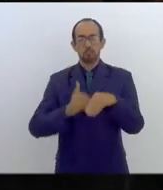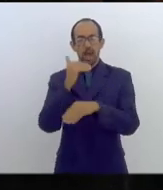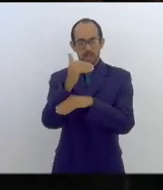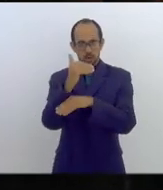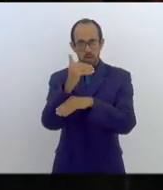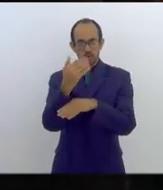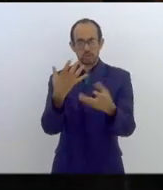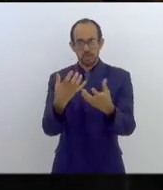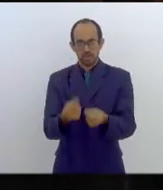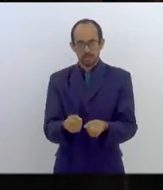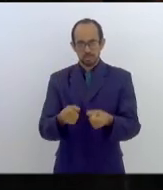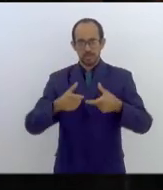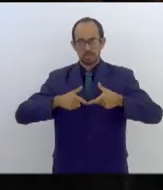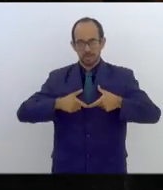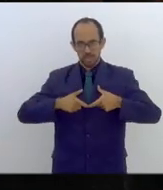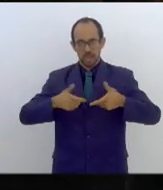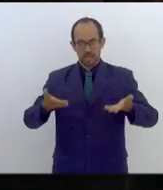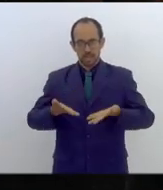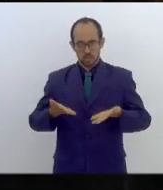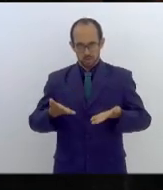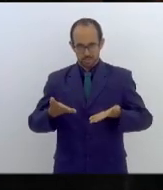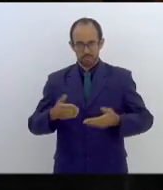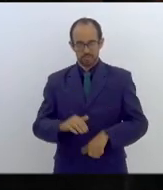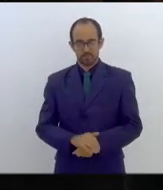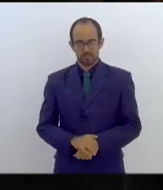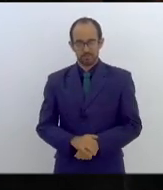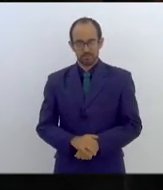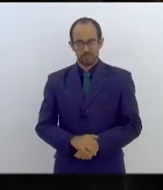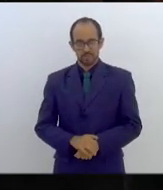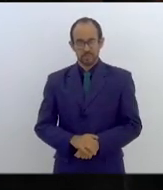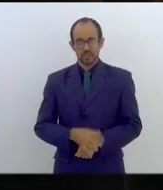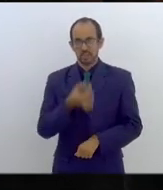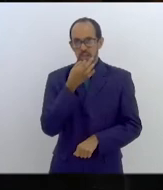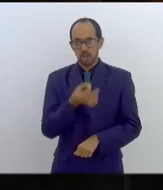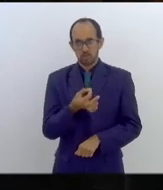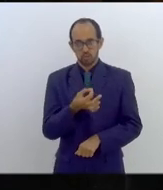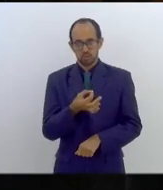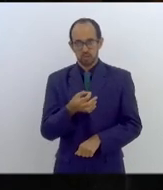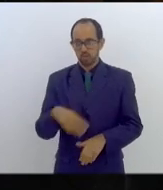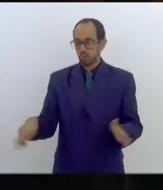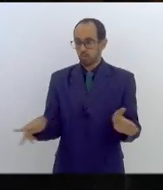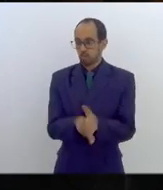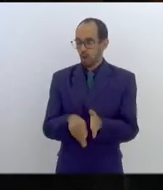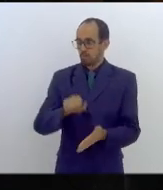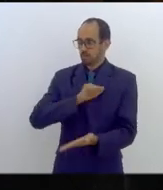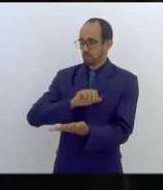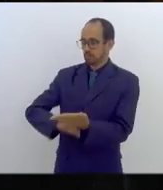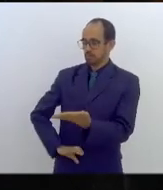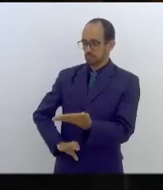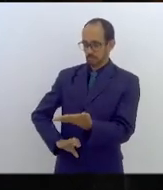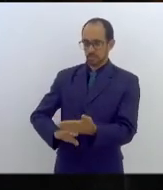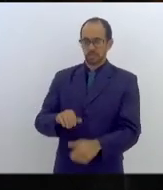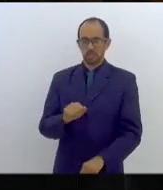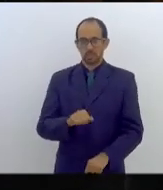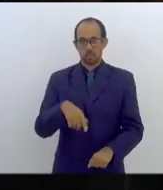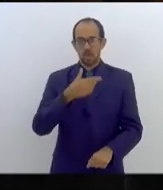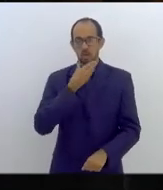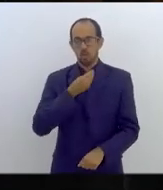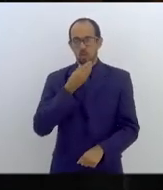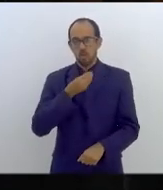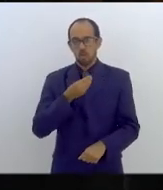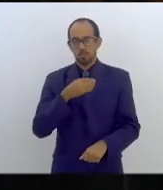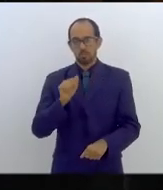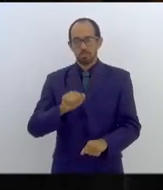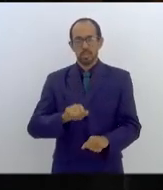receber essa medalha que agora os tempos que ter sido indicação Deputado André Siciliano o homem que o tempo